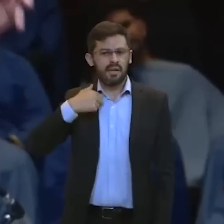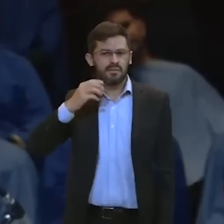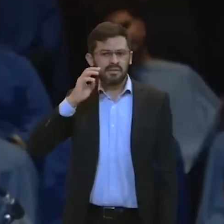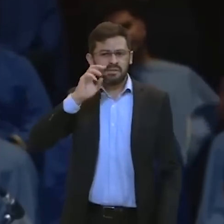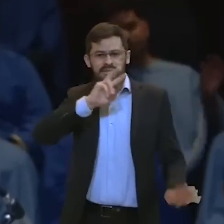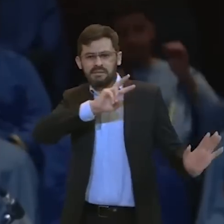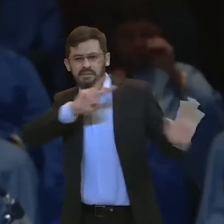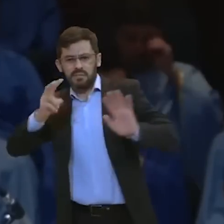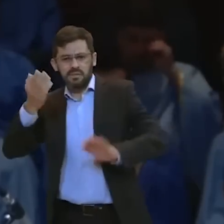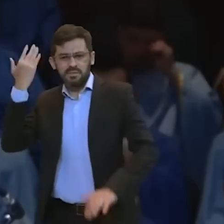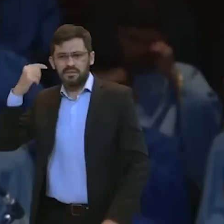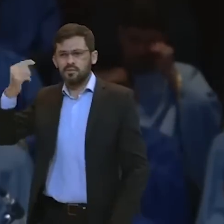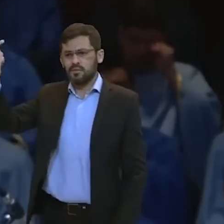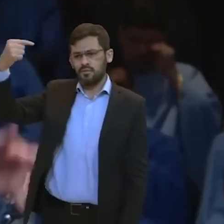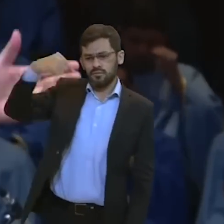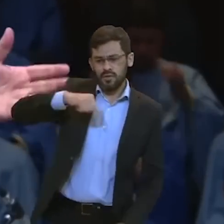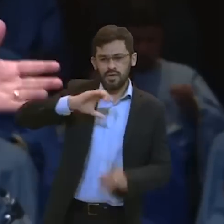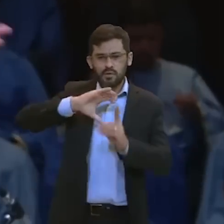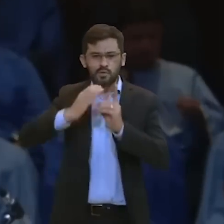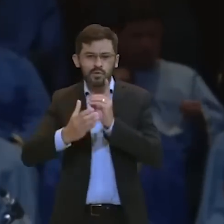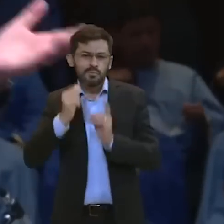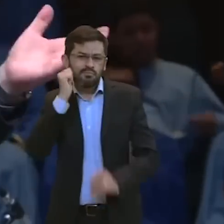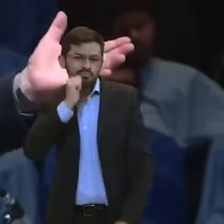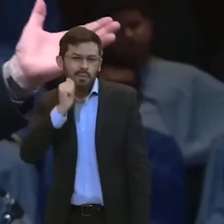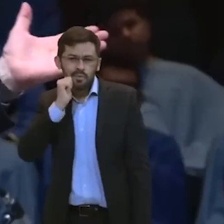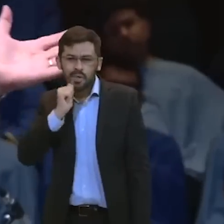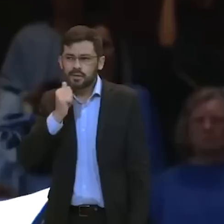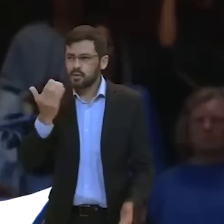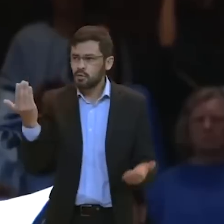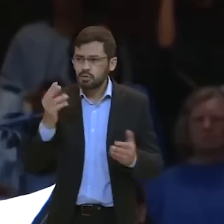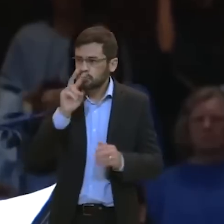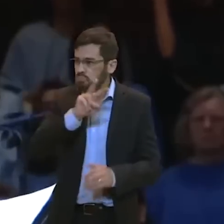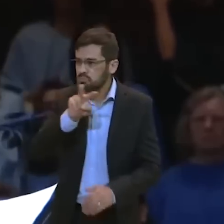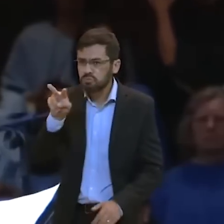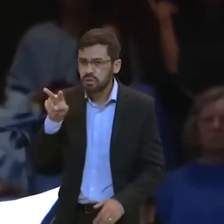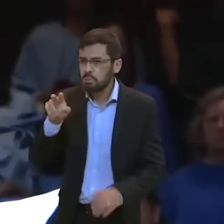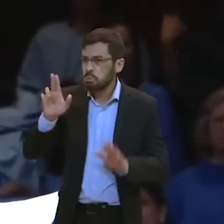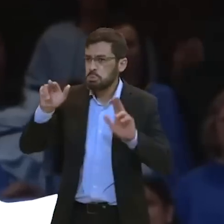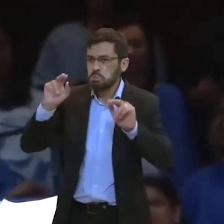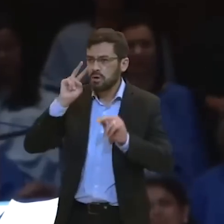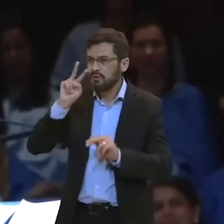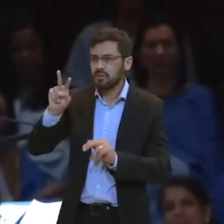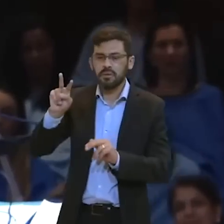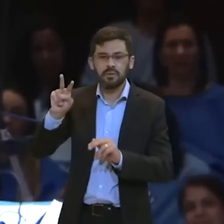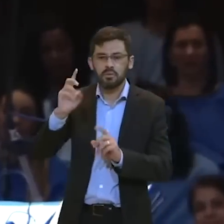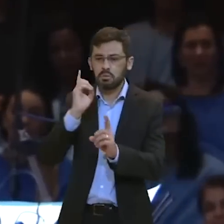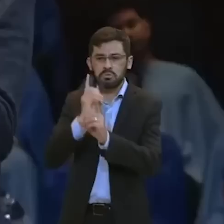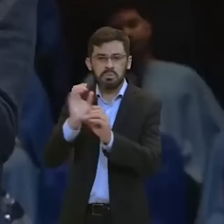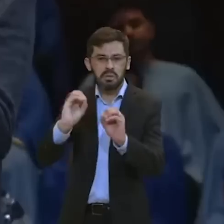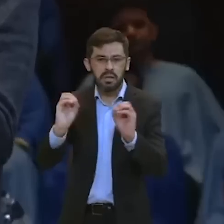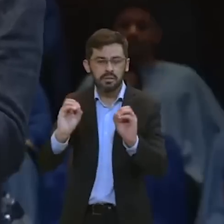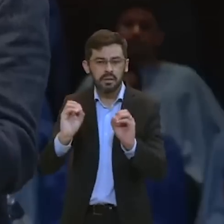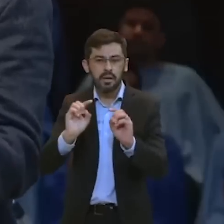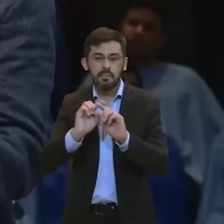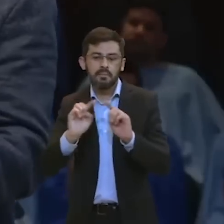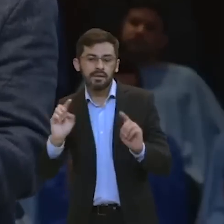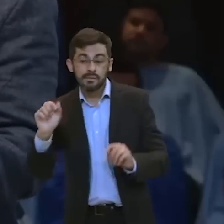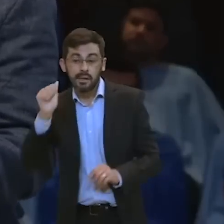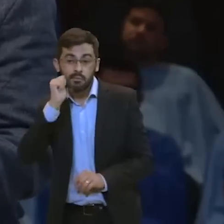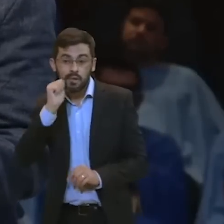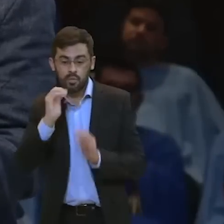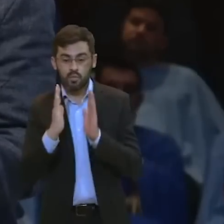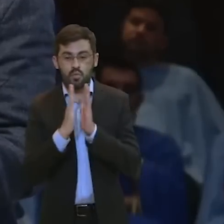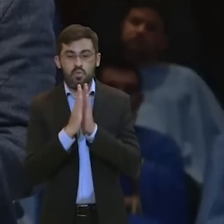semana passada eu estava aqui, e uma senhora que não está aqui agora, eu nunca mais vi, orou por